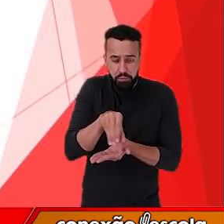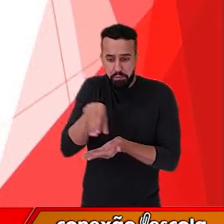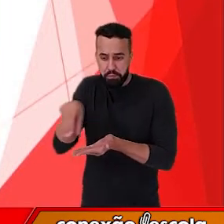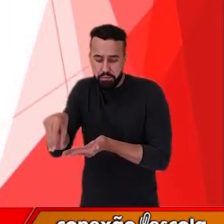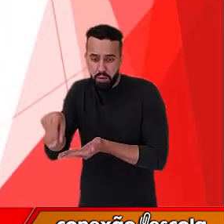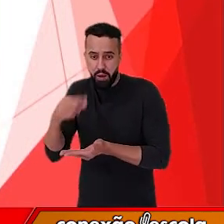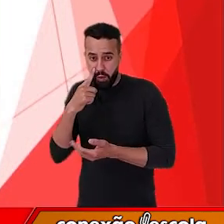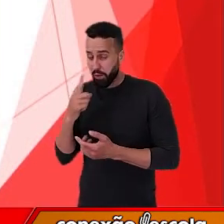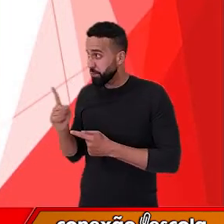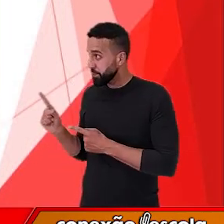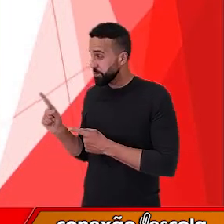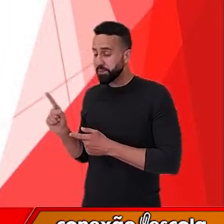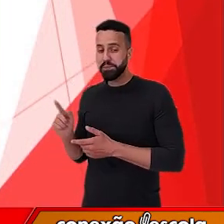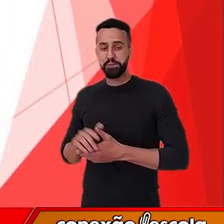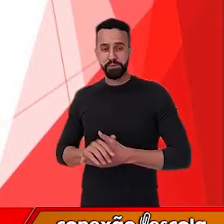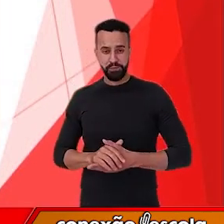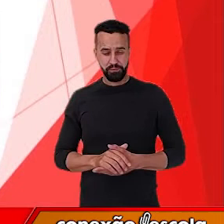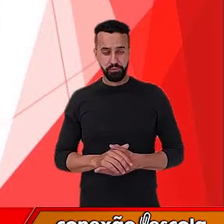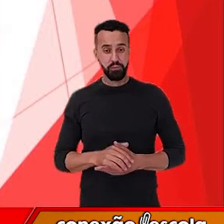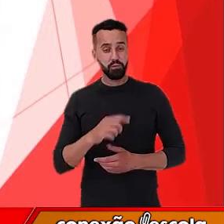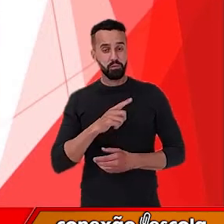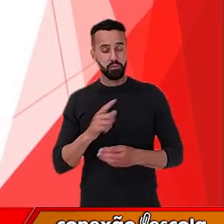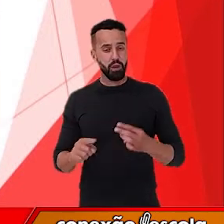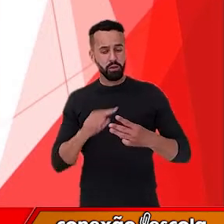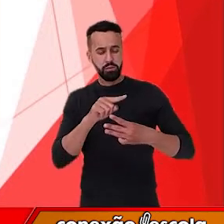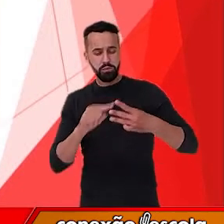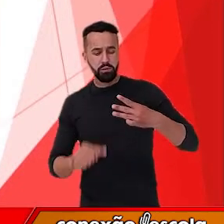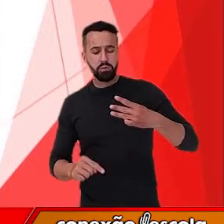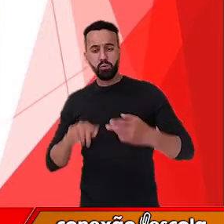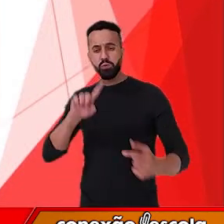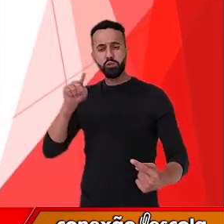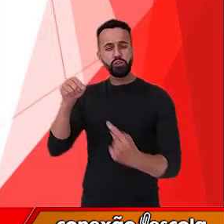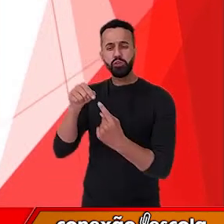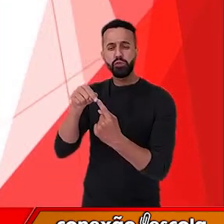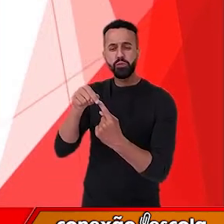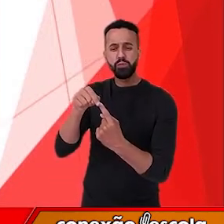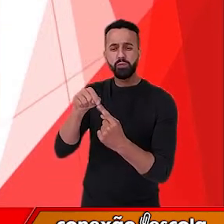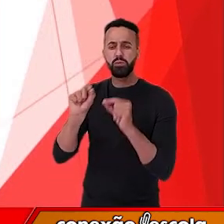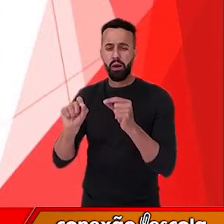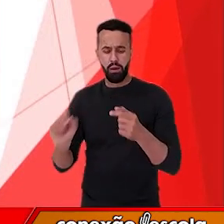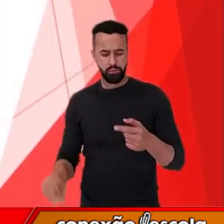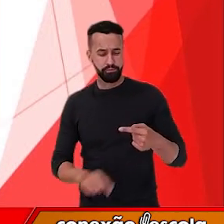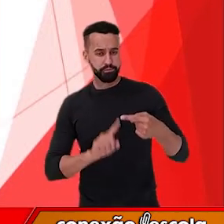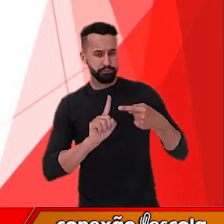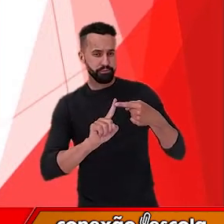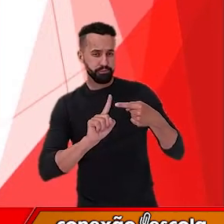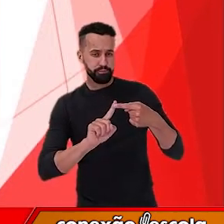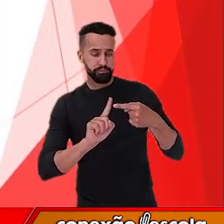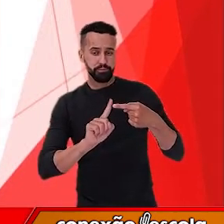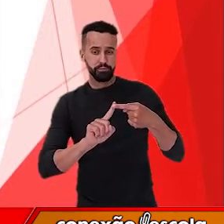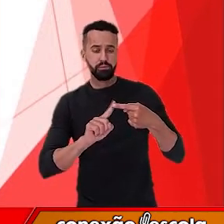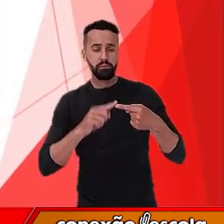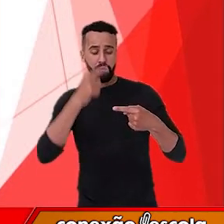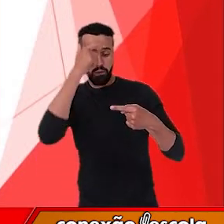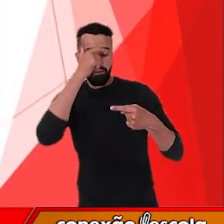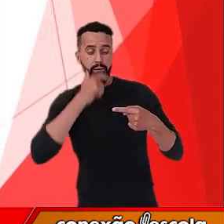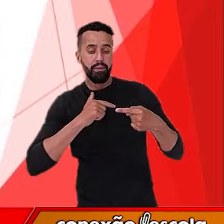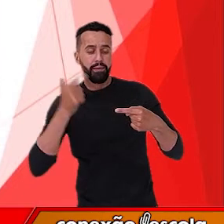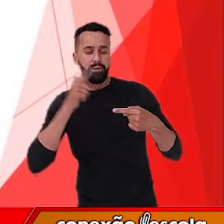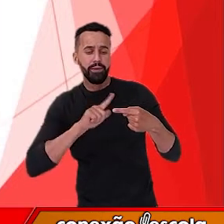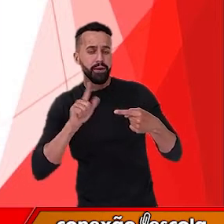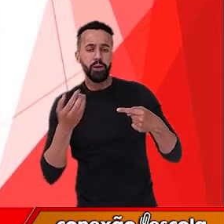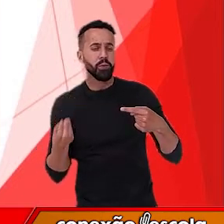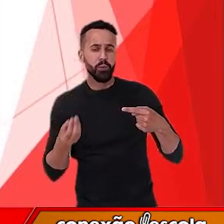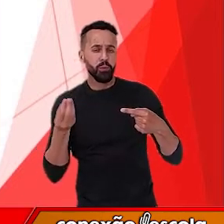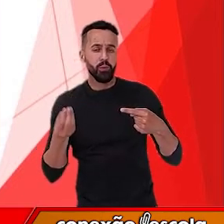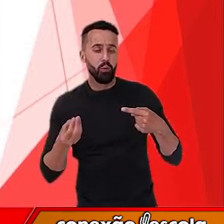inimigo. Você tem três objetivos no jogo. O primeiro deles, que é o que define quem ganha